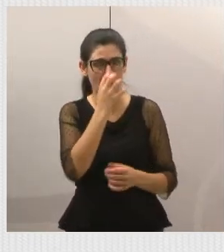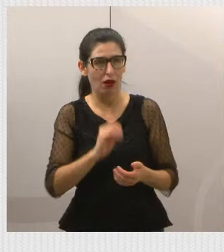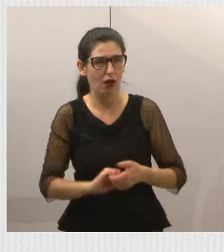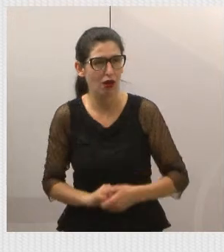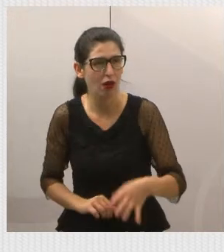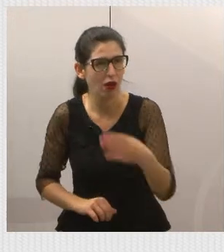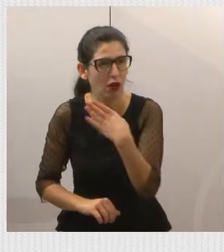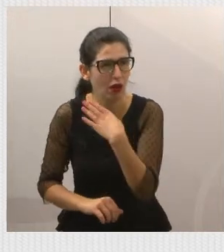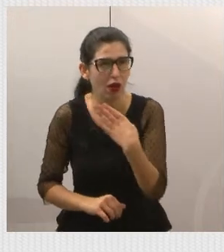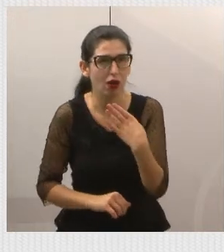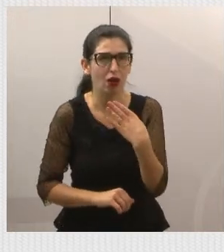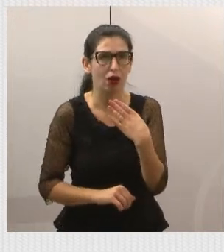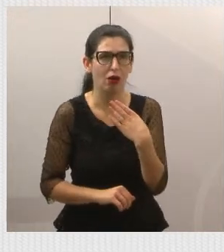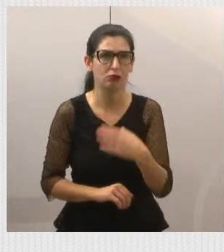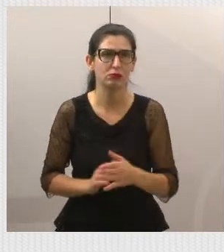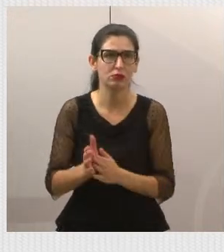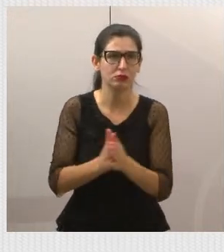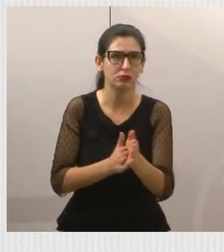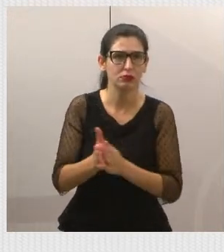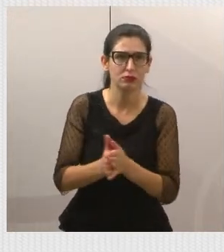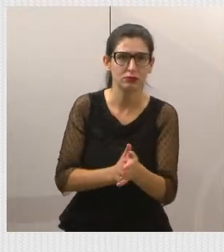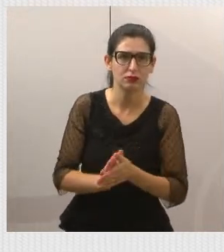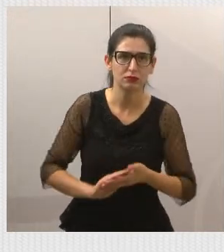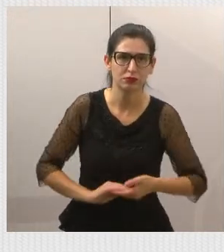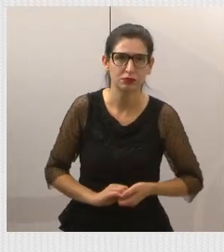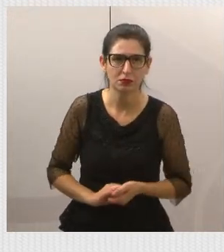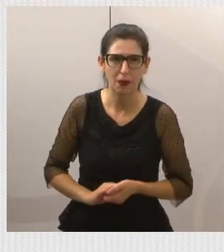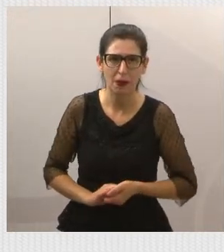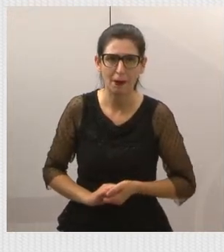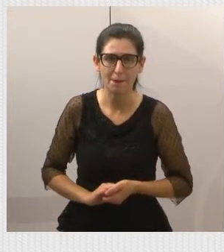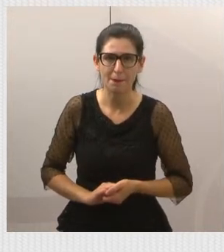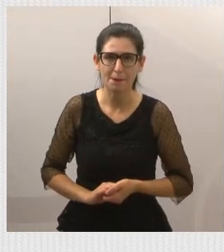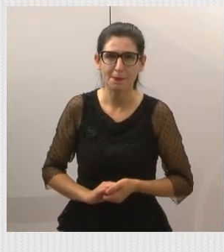à população. Oi?